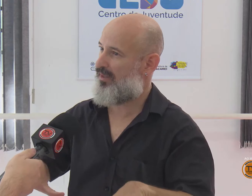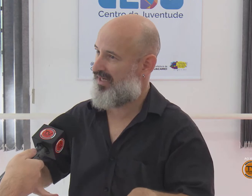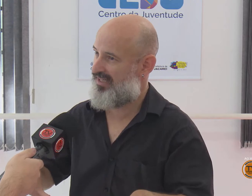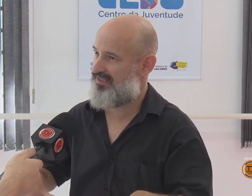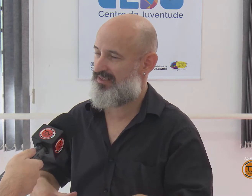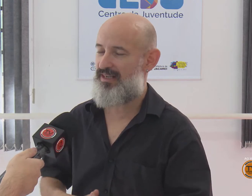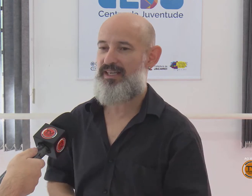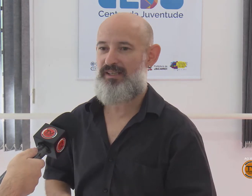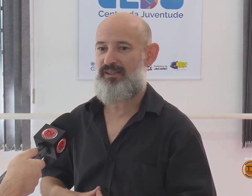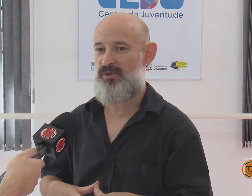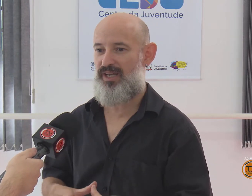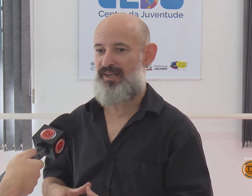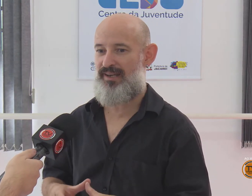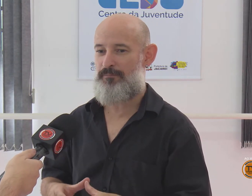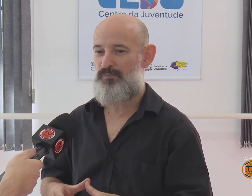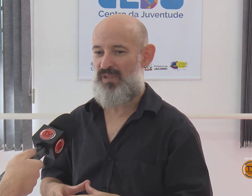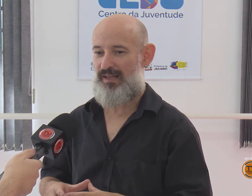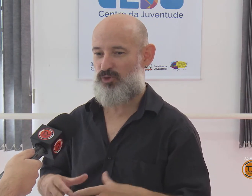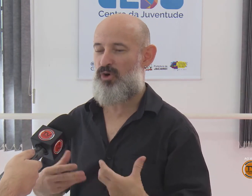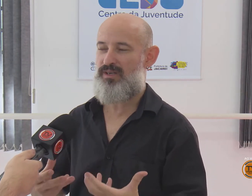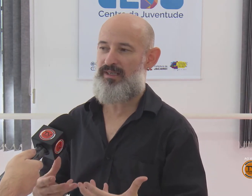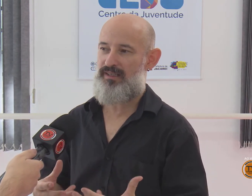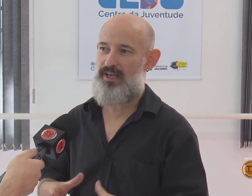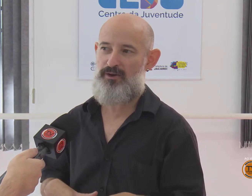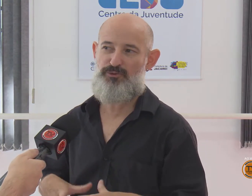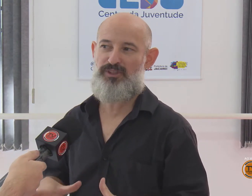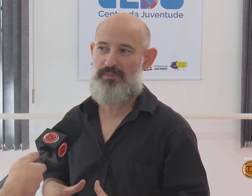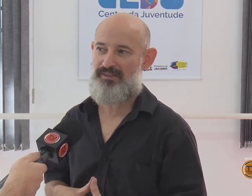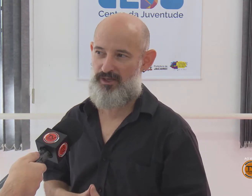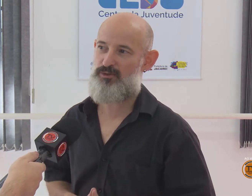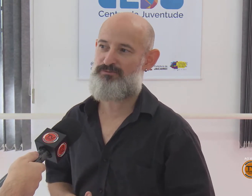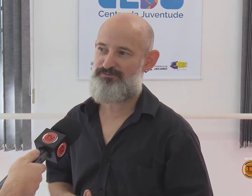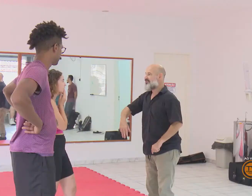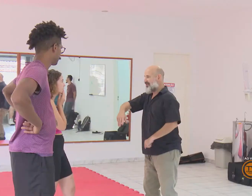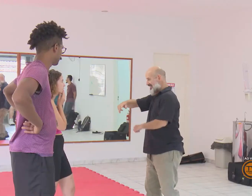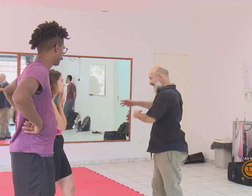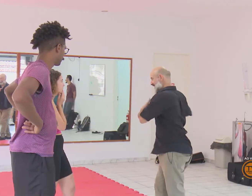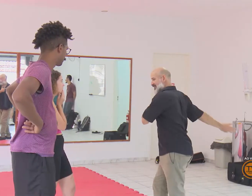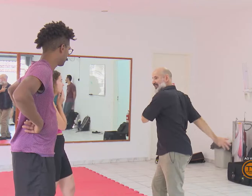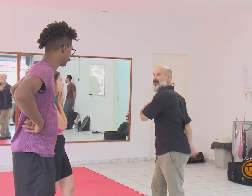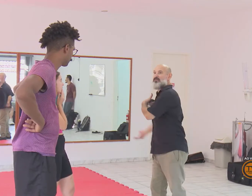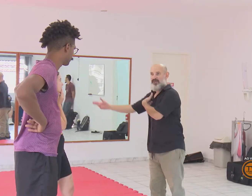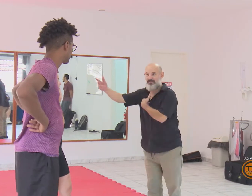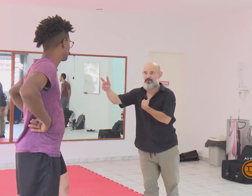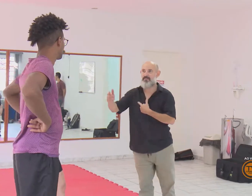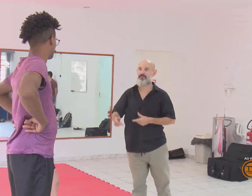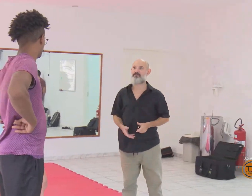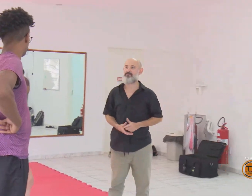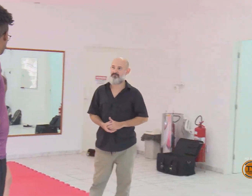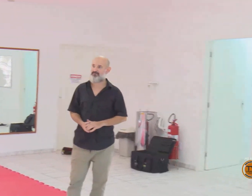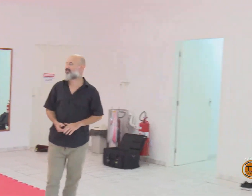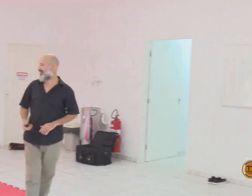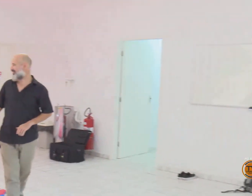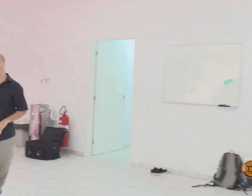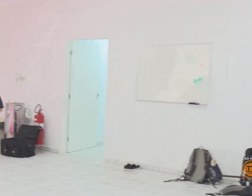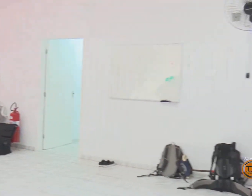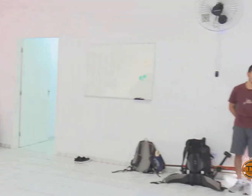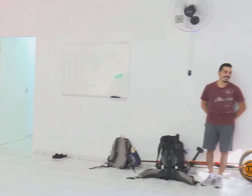que não funciona mais. Então, a troca é o fundamental. Quem participa do projeto